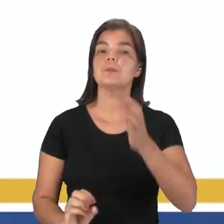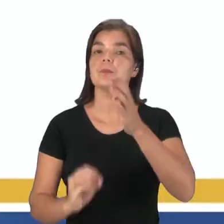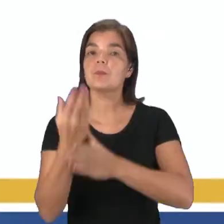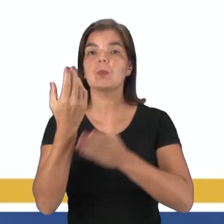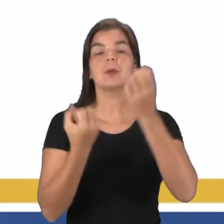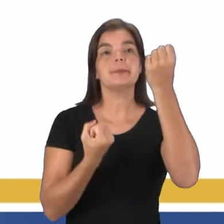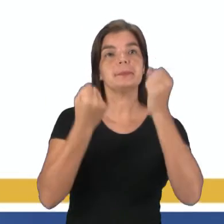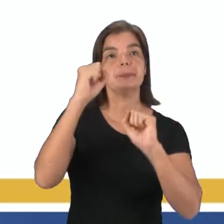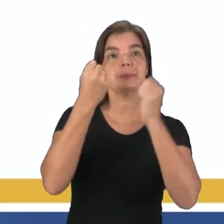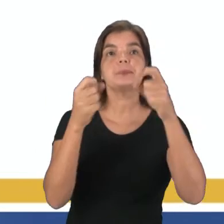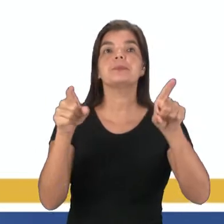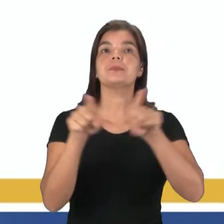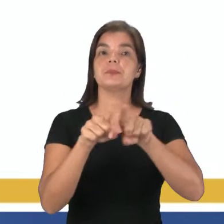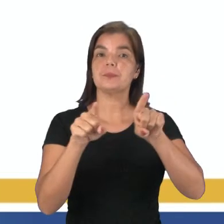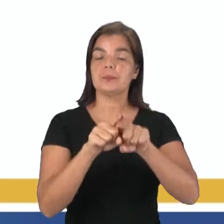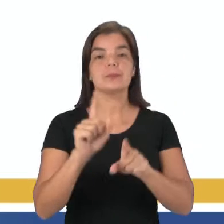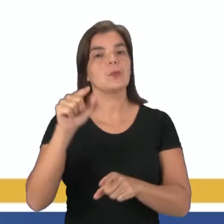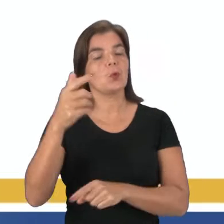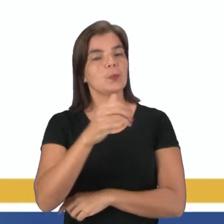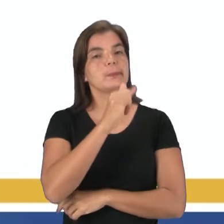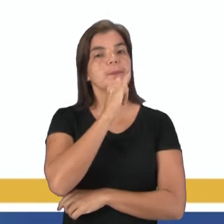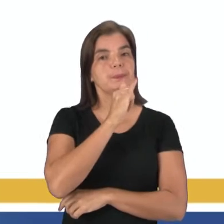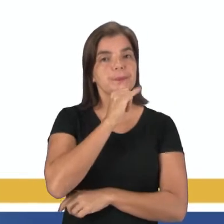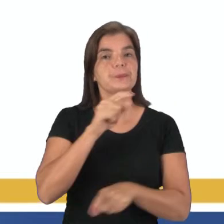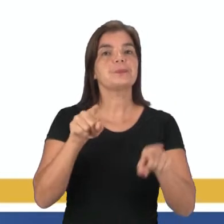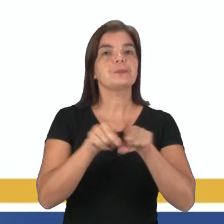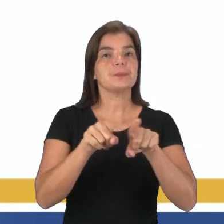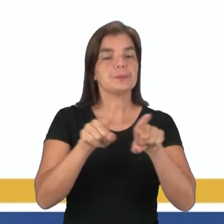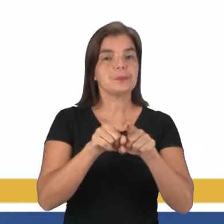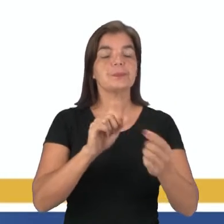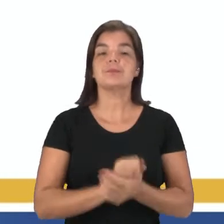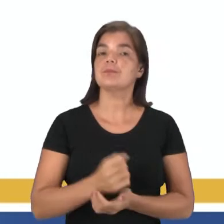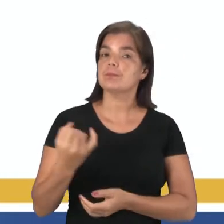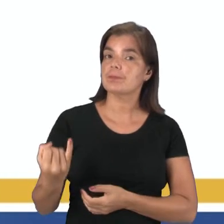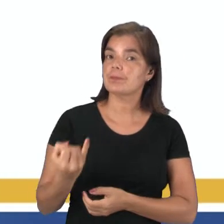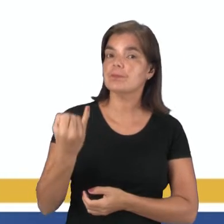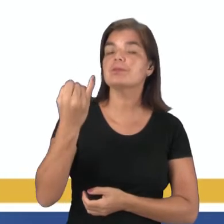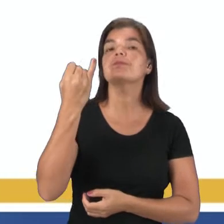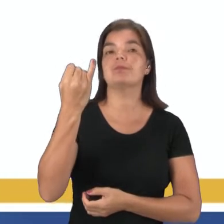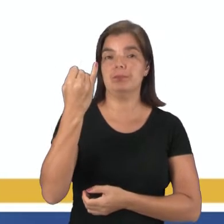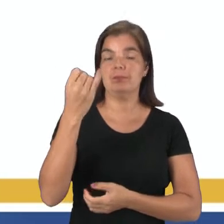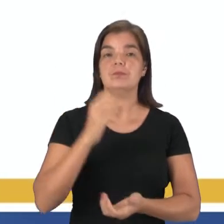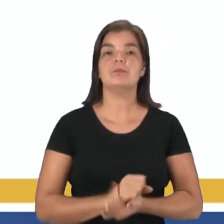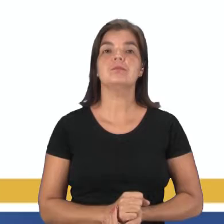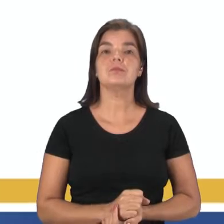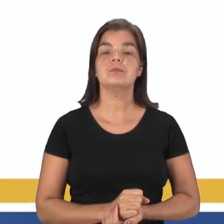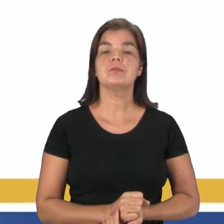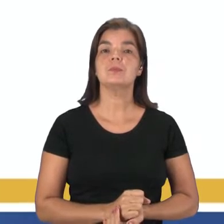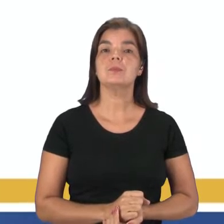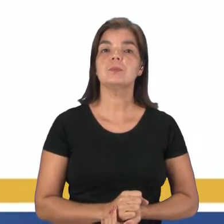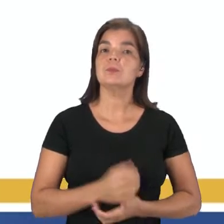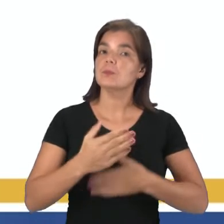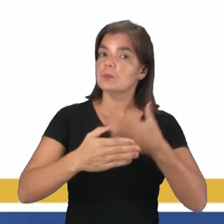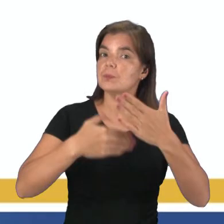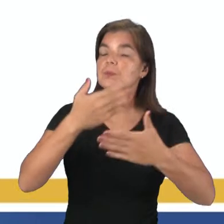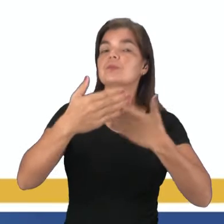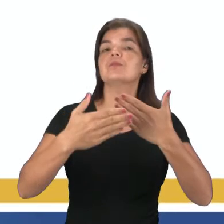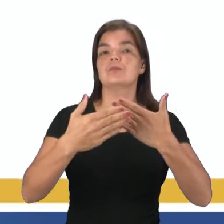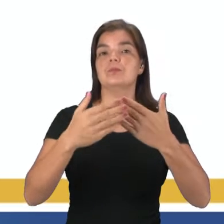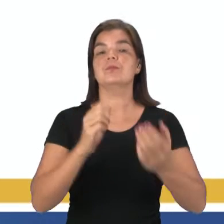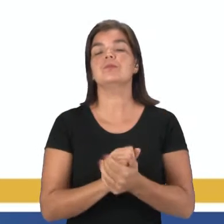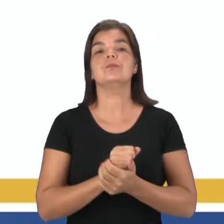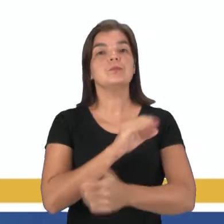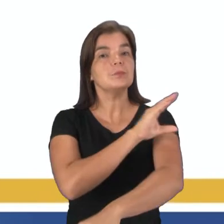exemplo. A criação da indústria. A criação da indústria é outro exemplo que é extremamente marcante